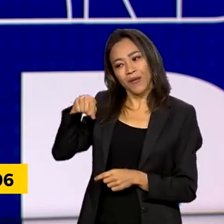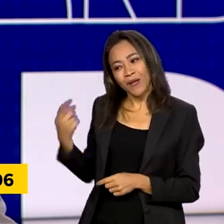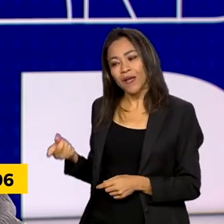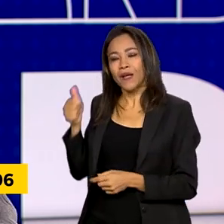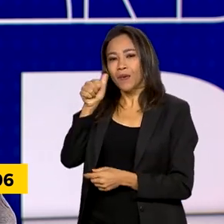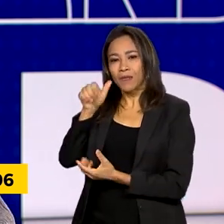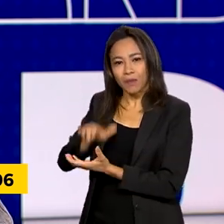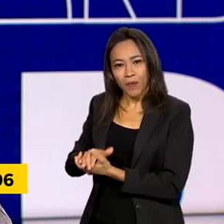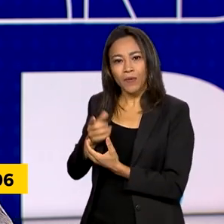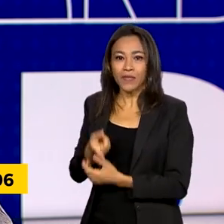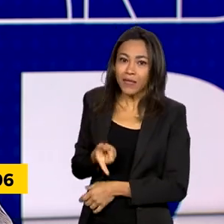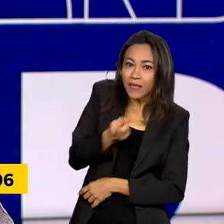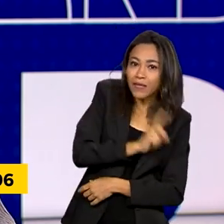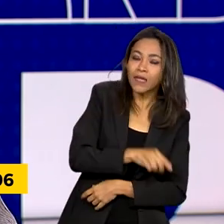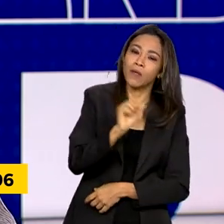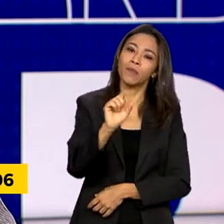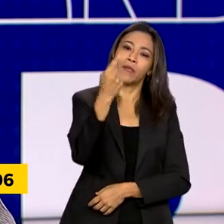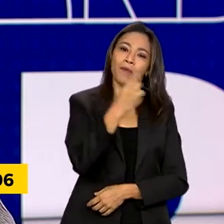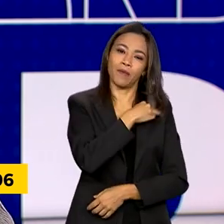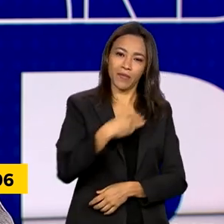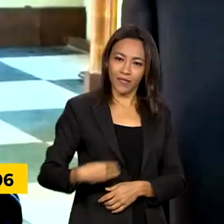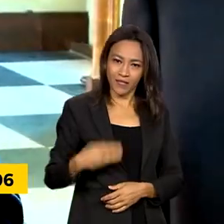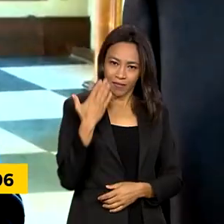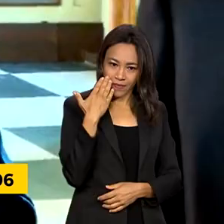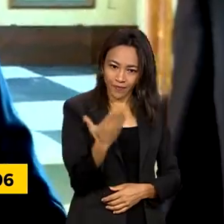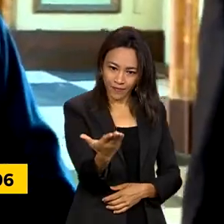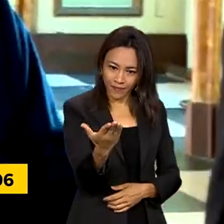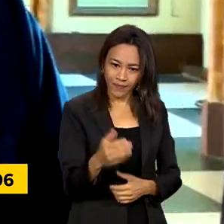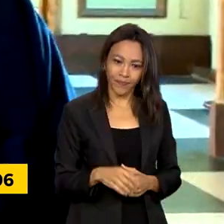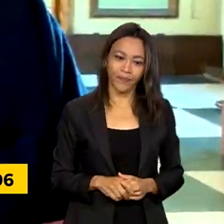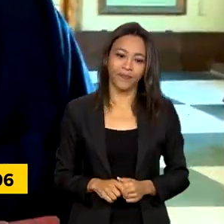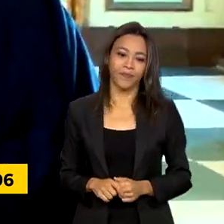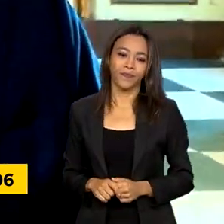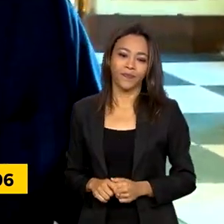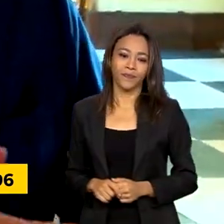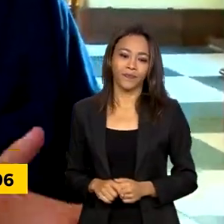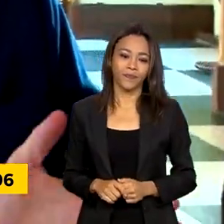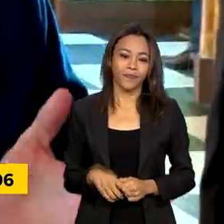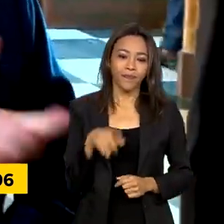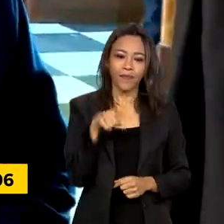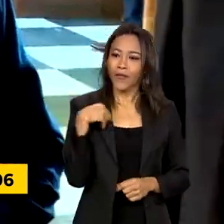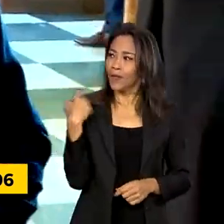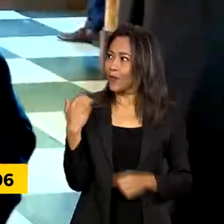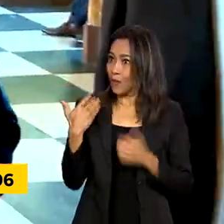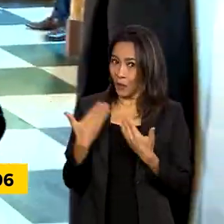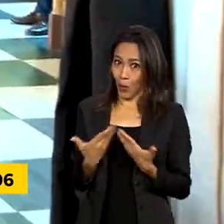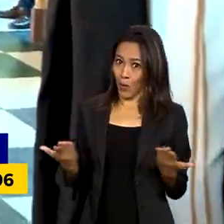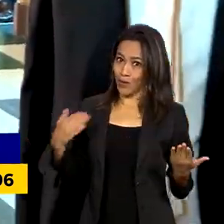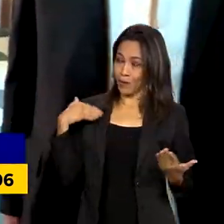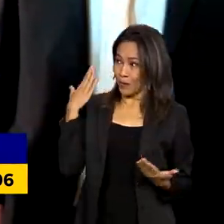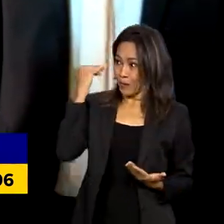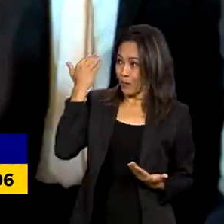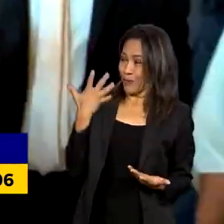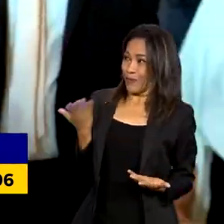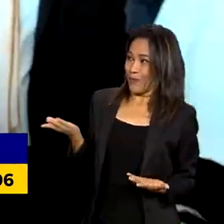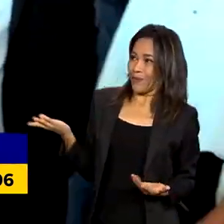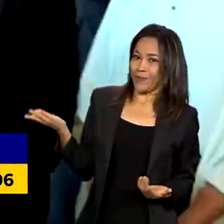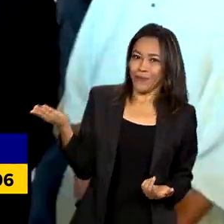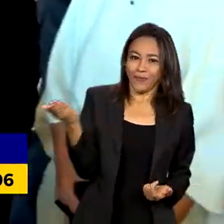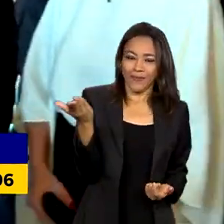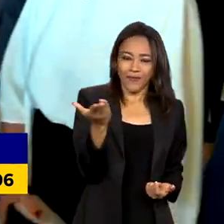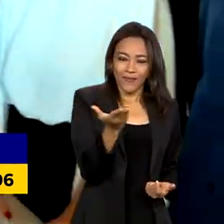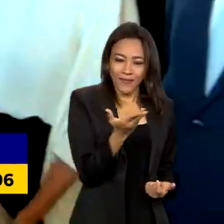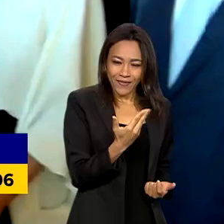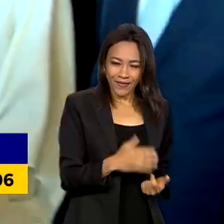do primeiro-ministro António Costa. Vamos ver. Aqui com essas figuras ilustres, uma pergunta se impõe, porque todos nós